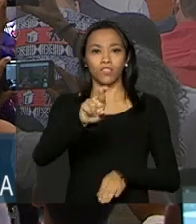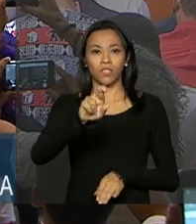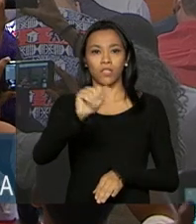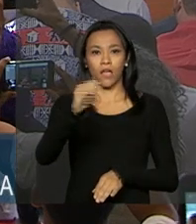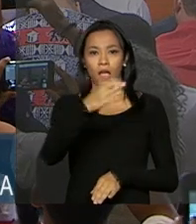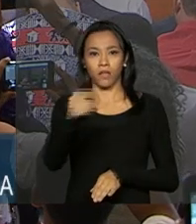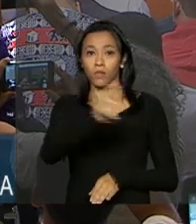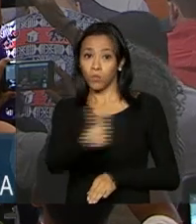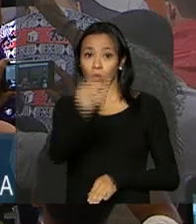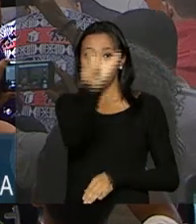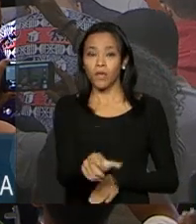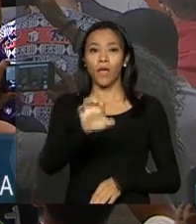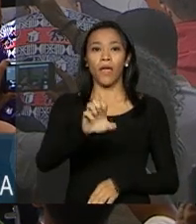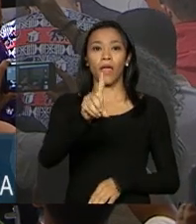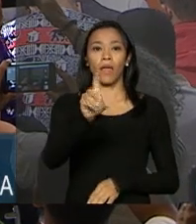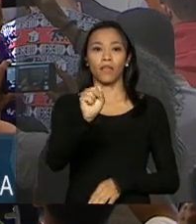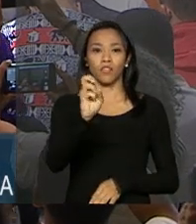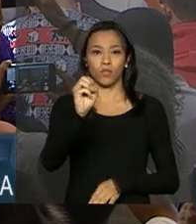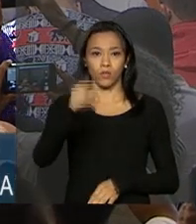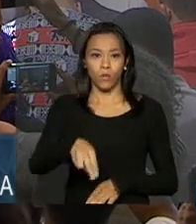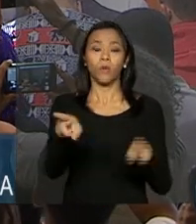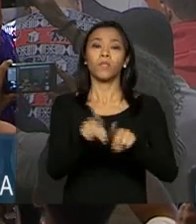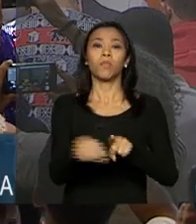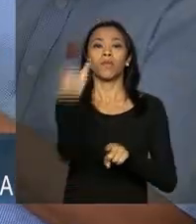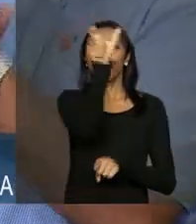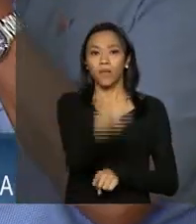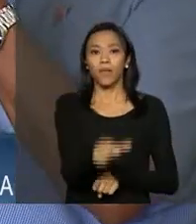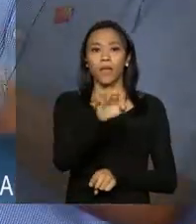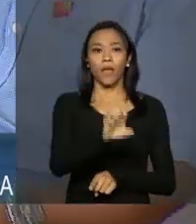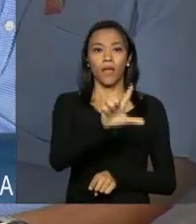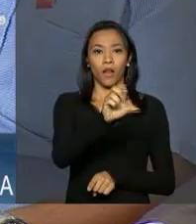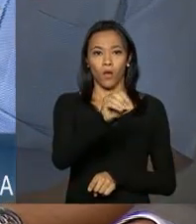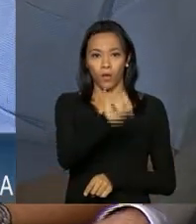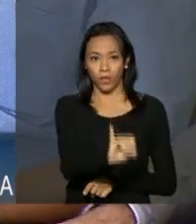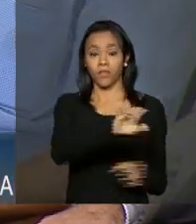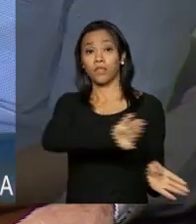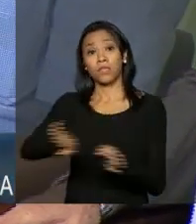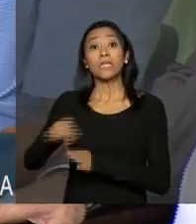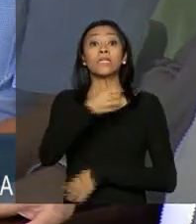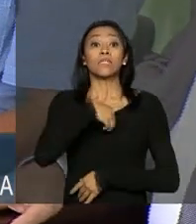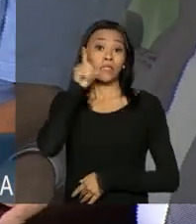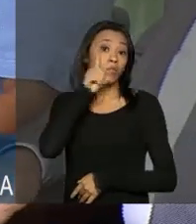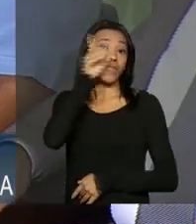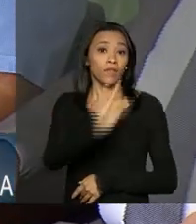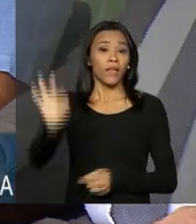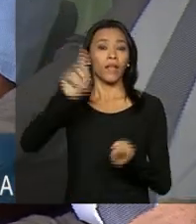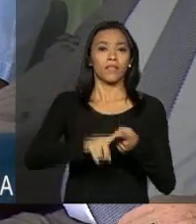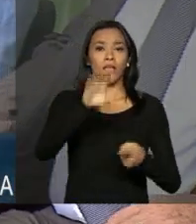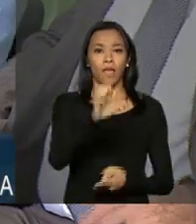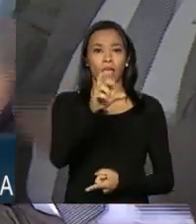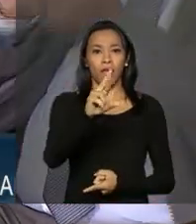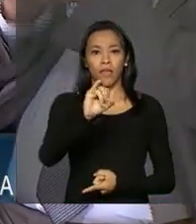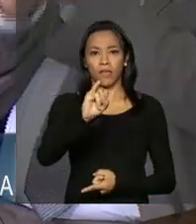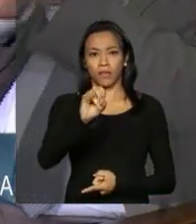o Edson Santos e o Eloy Ferreira, os deputados federais, a Érica Cocai,